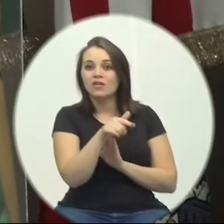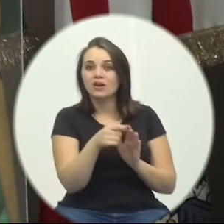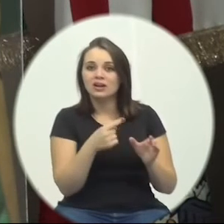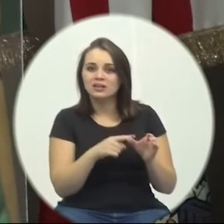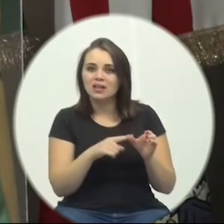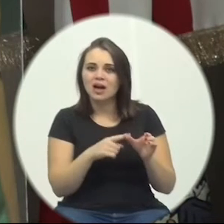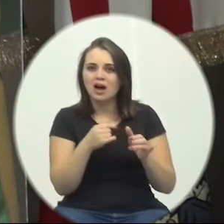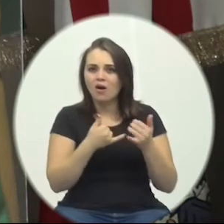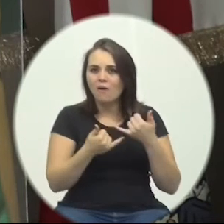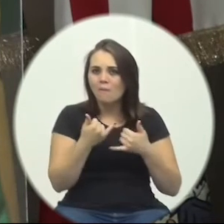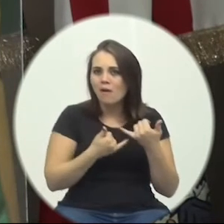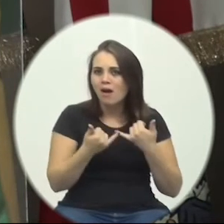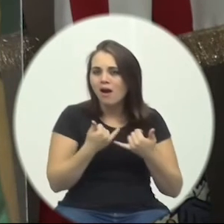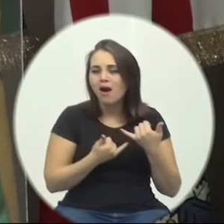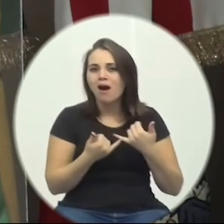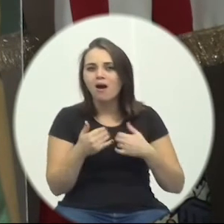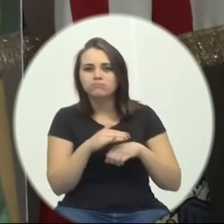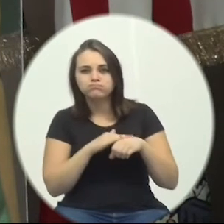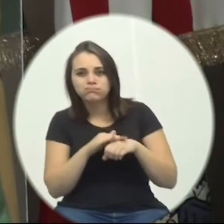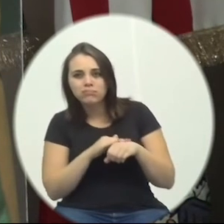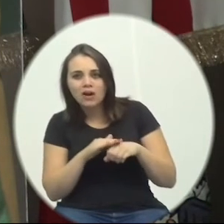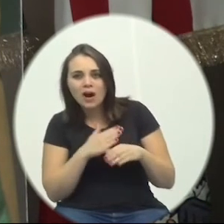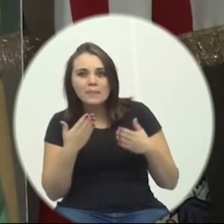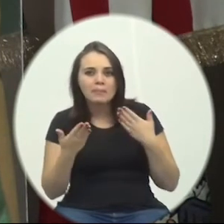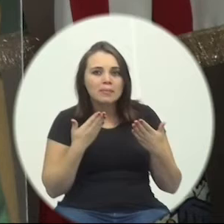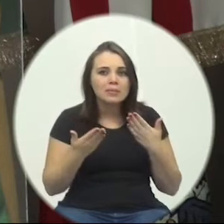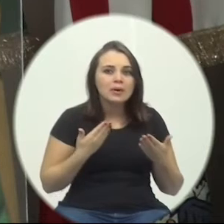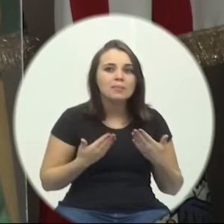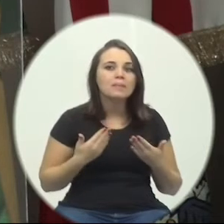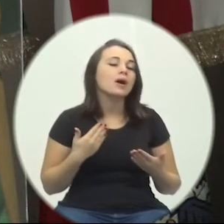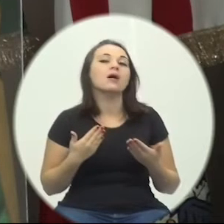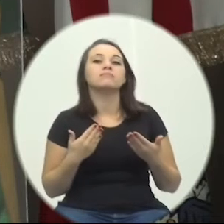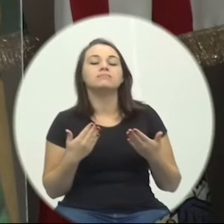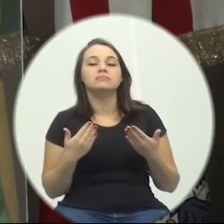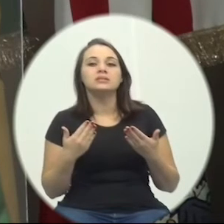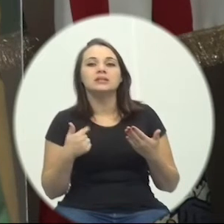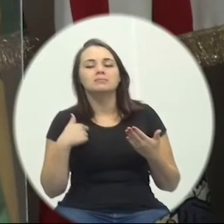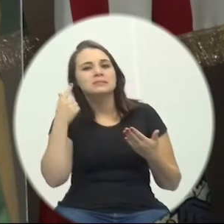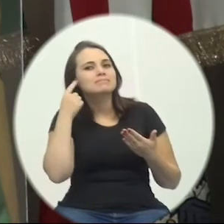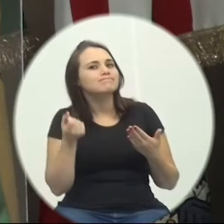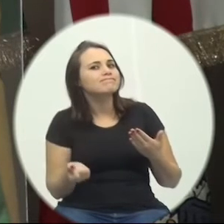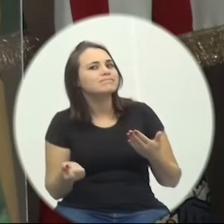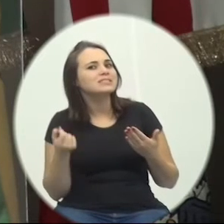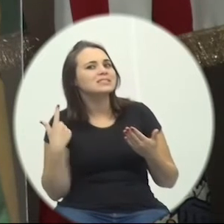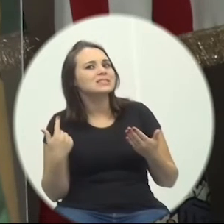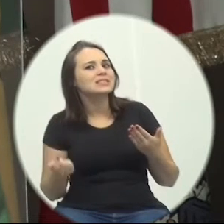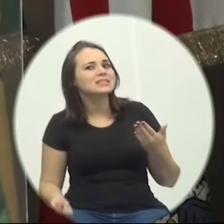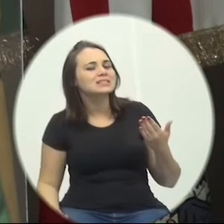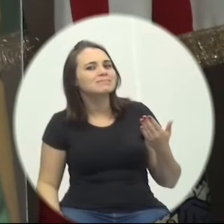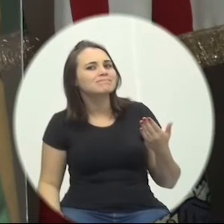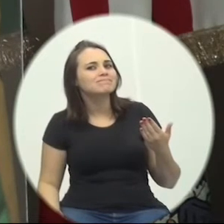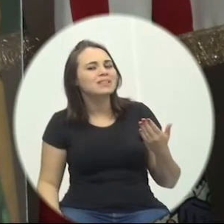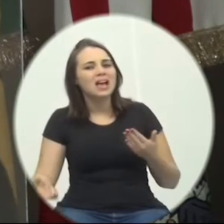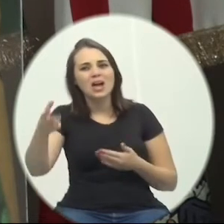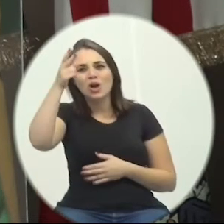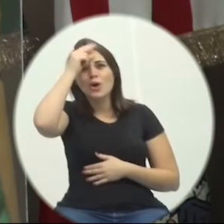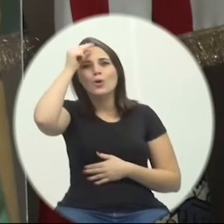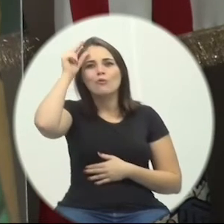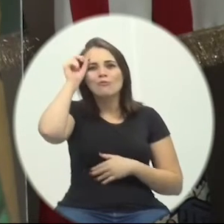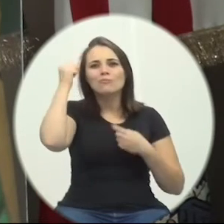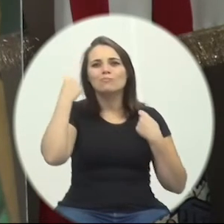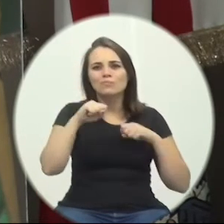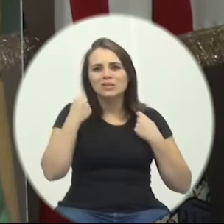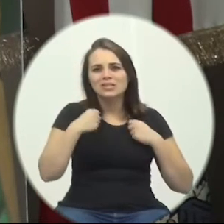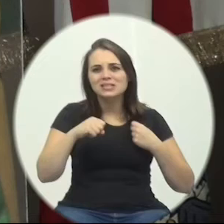conversando, brincando, se divertindo. E eu pensei, poxa, os prefeitos precisam ter